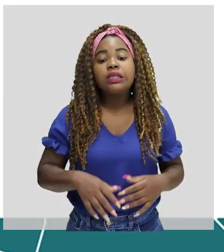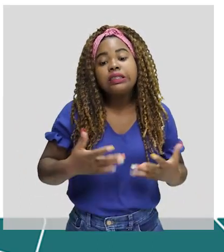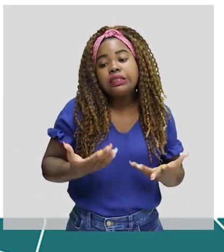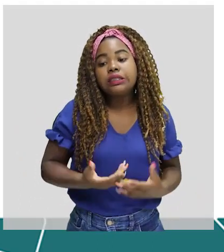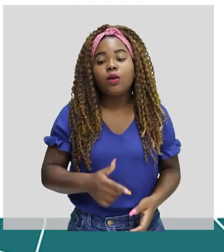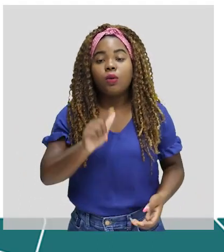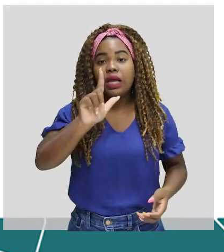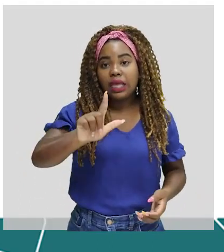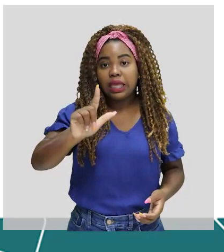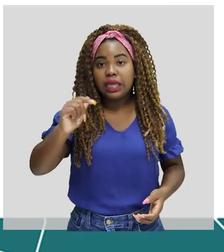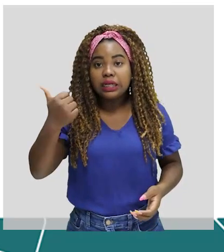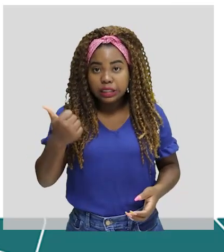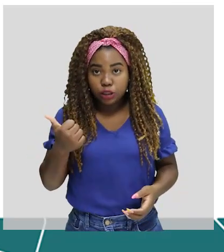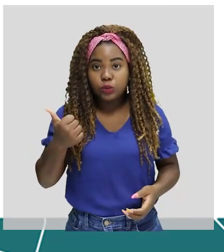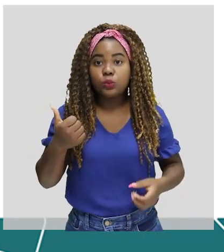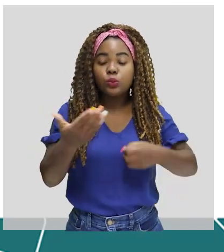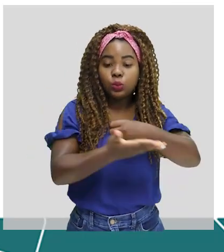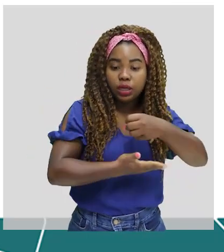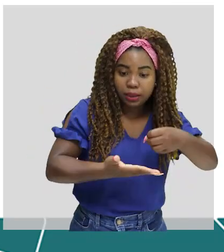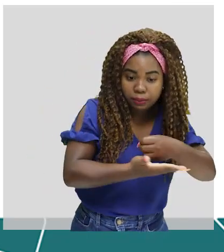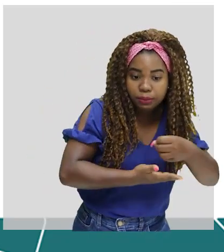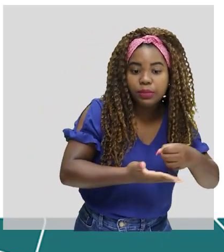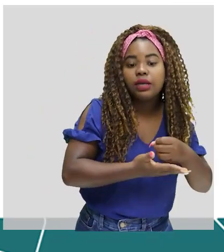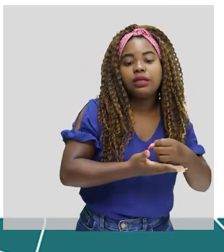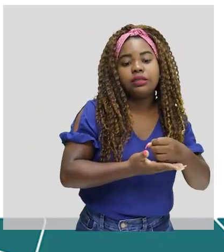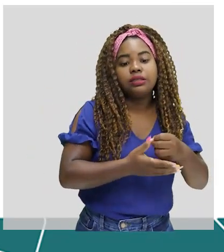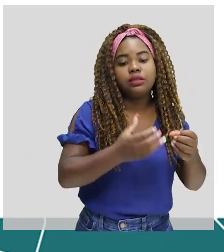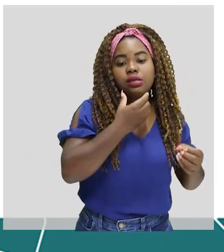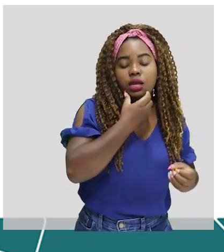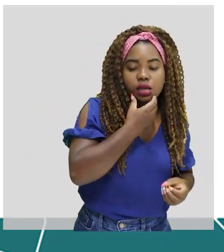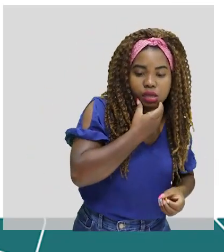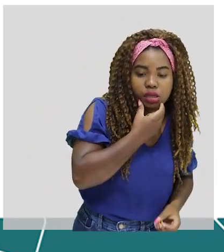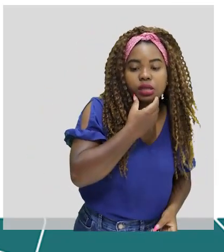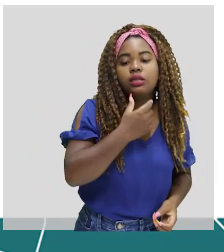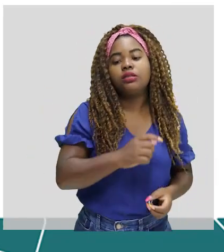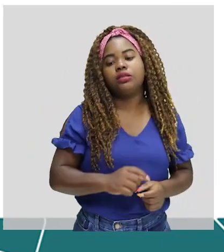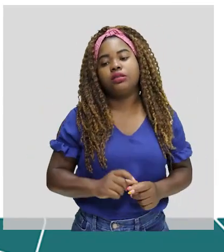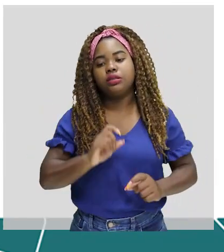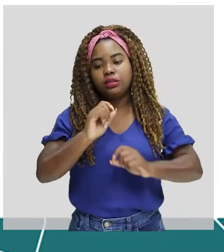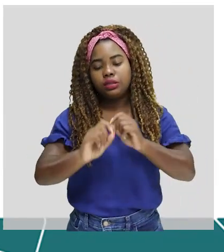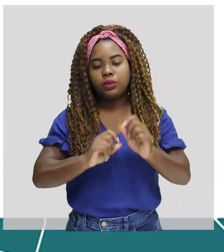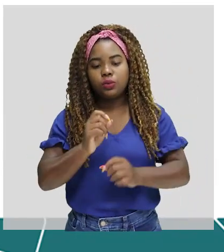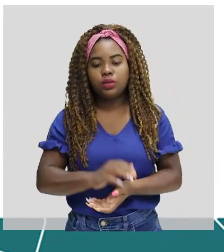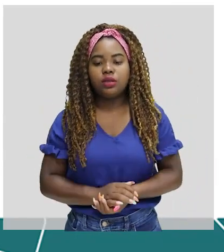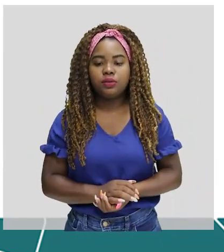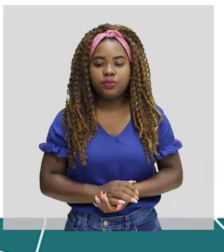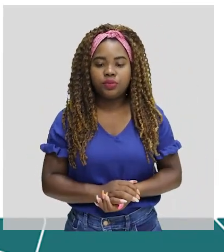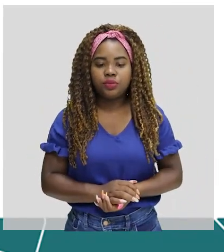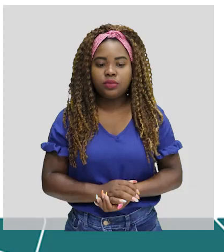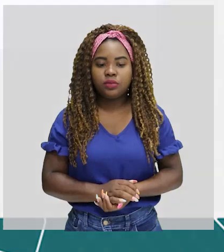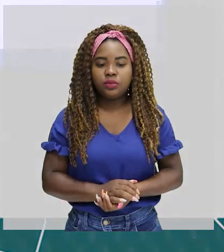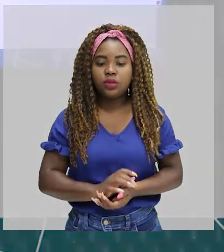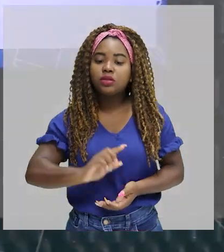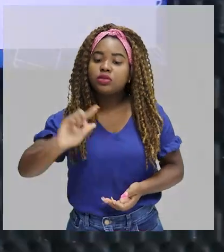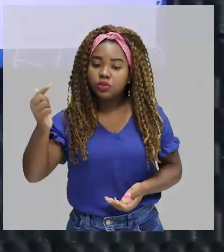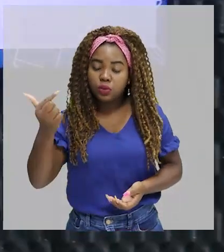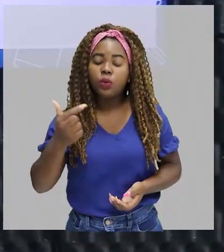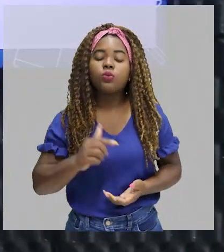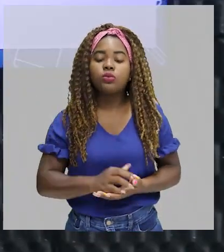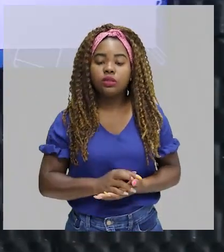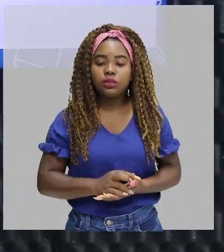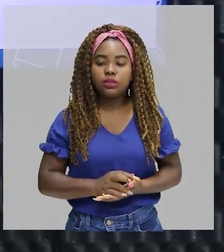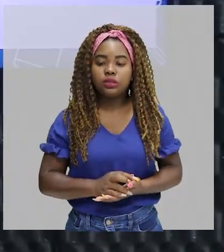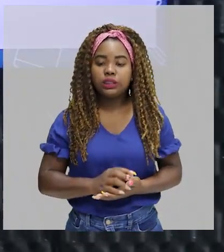a base da língua inglesa é justamente o anglo-saxão, ou as línguas que eram faladas pelas tribos